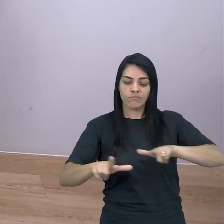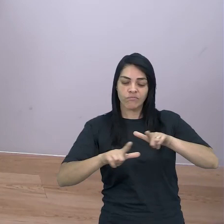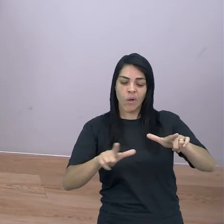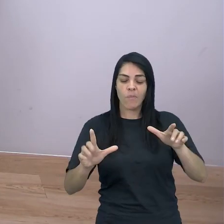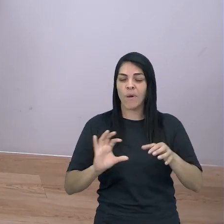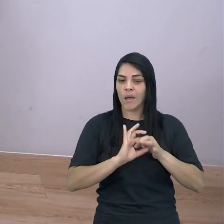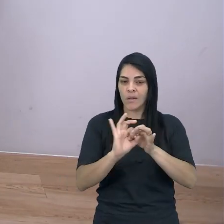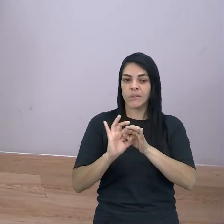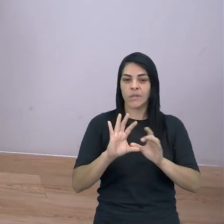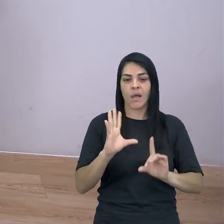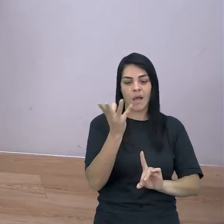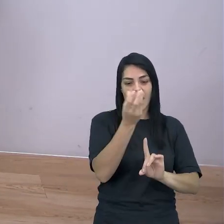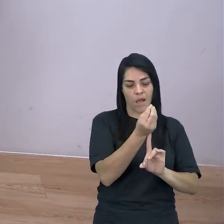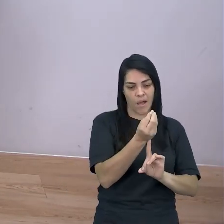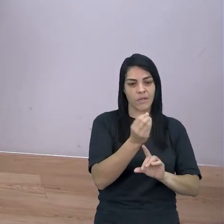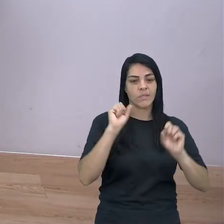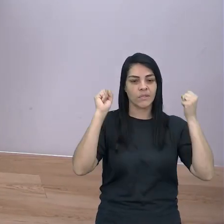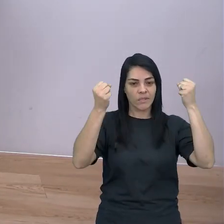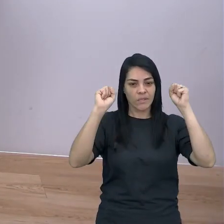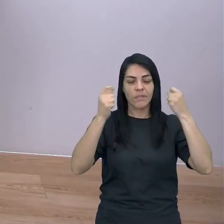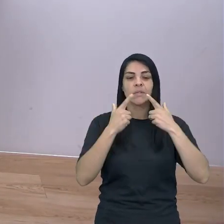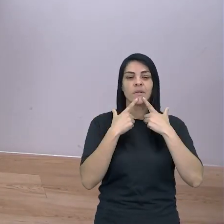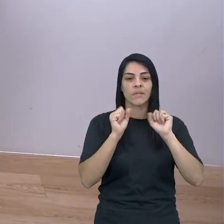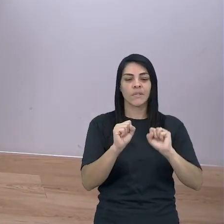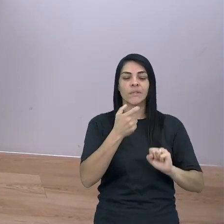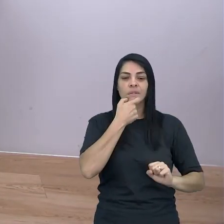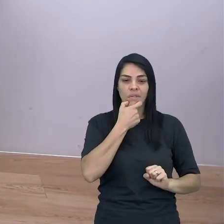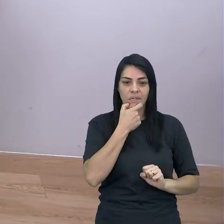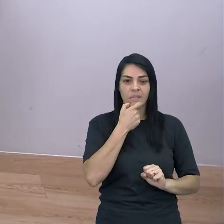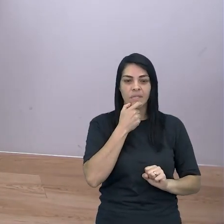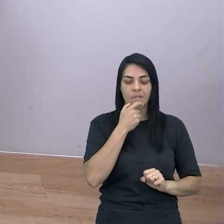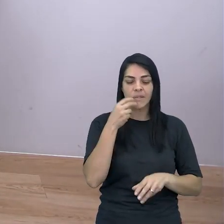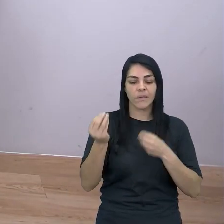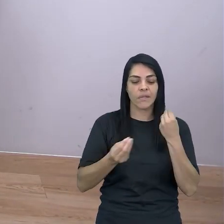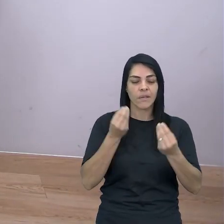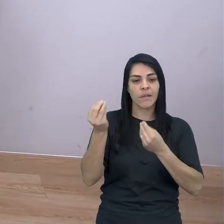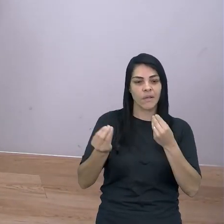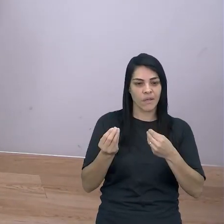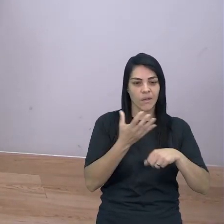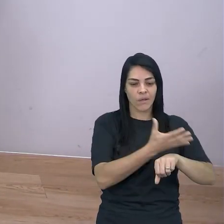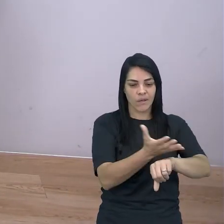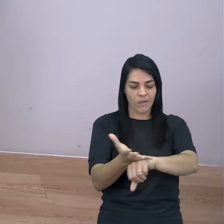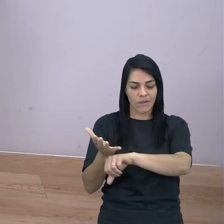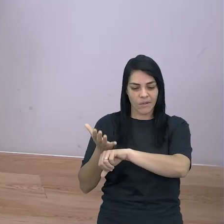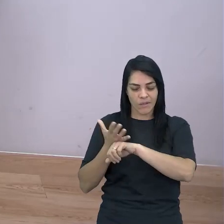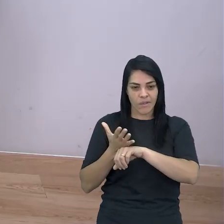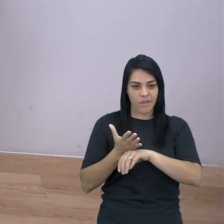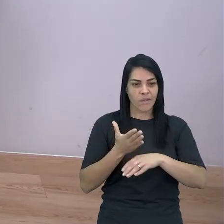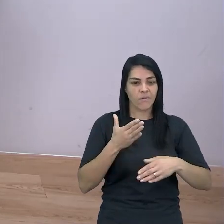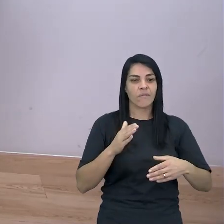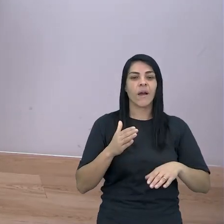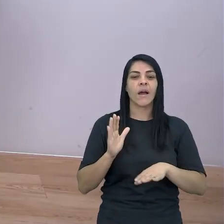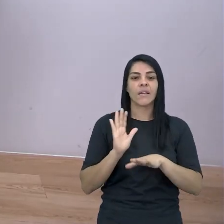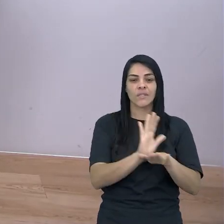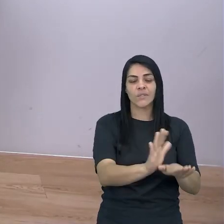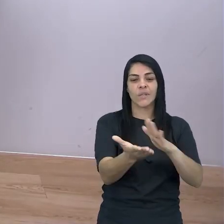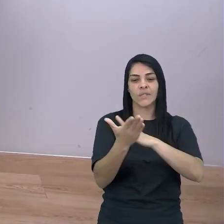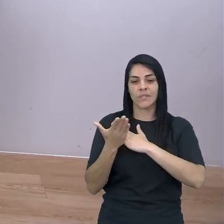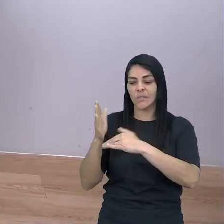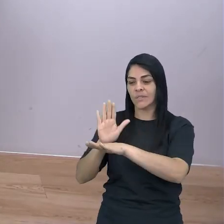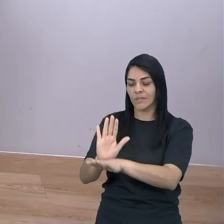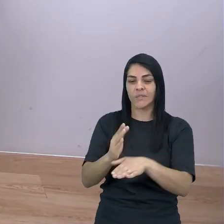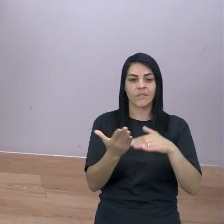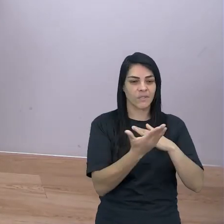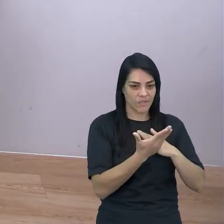né? Arte, educação física, língua inglesa, e um dá pitaco no conteúdo do outro, que pode colaborar, que pode contribuir